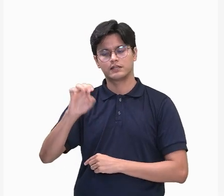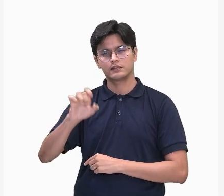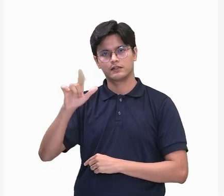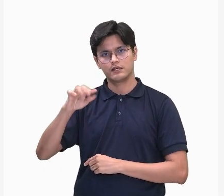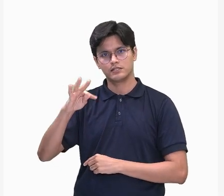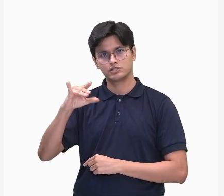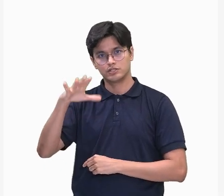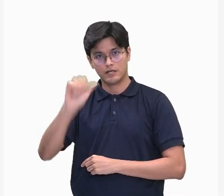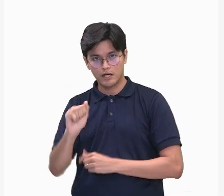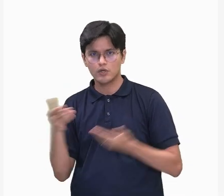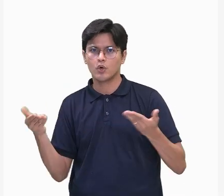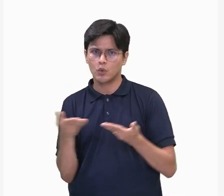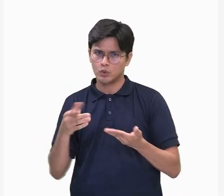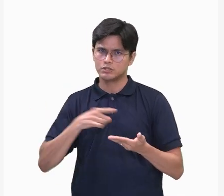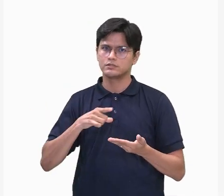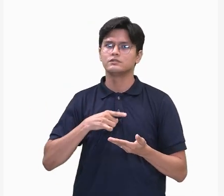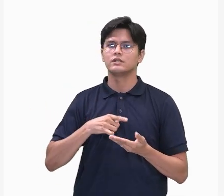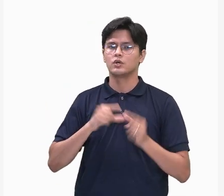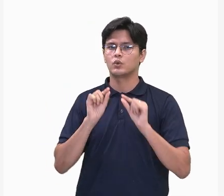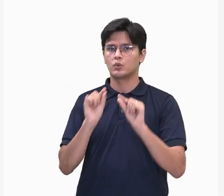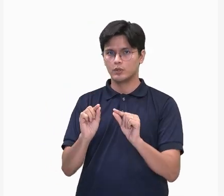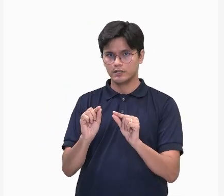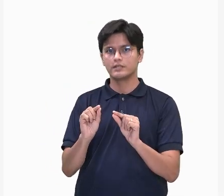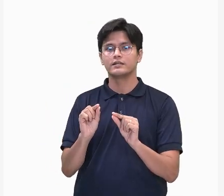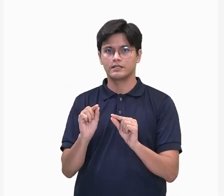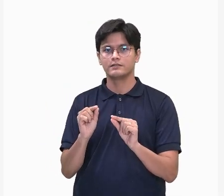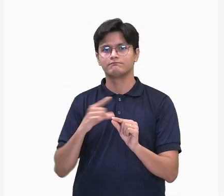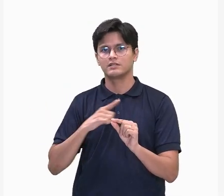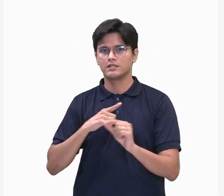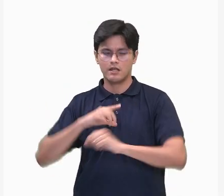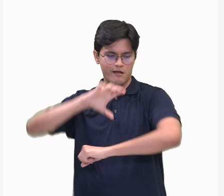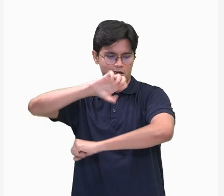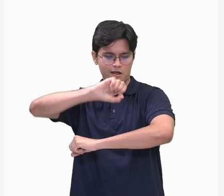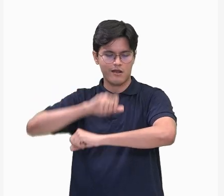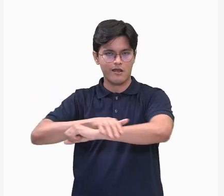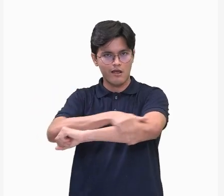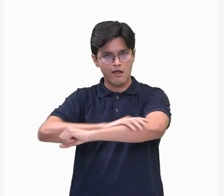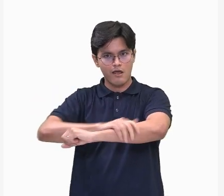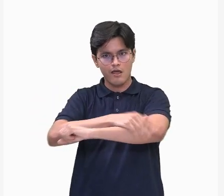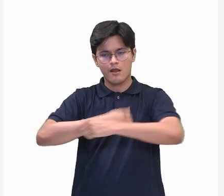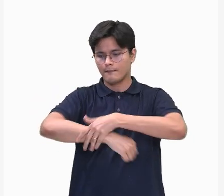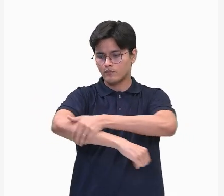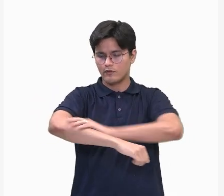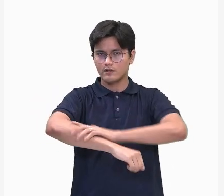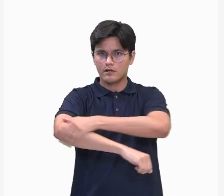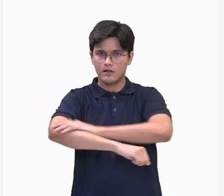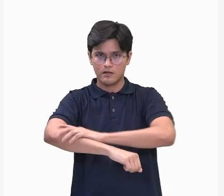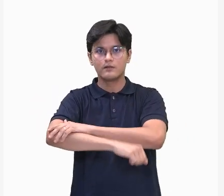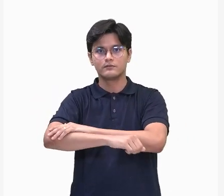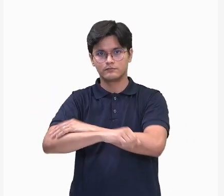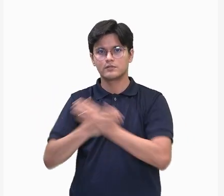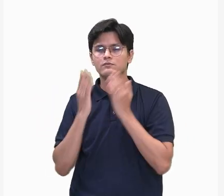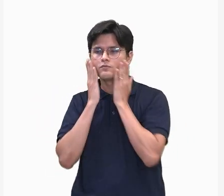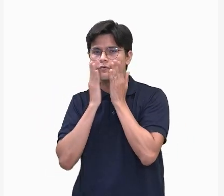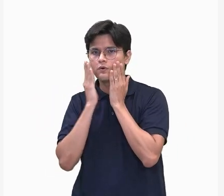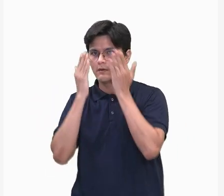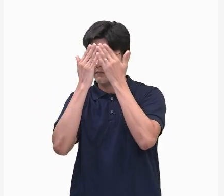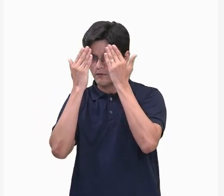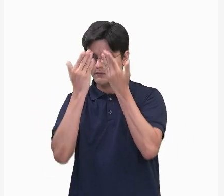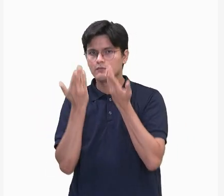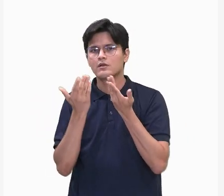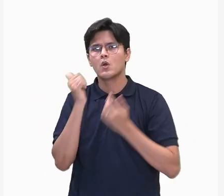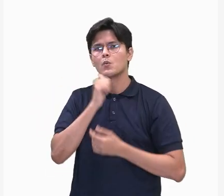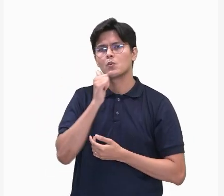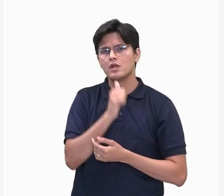né? Existem bastante produtos, bastante cremes ali, fazendo contudo, né, para que a mulher, o homem também,